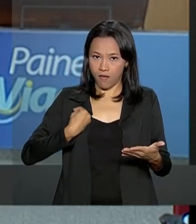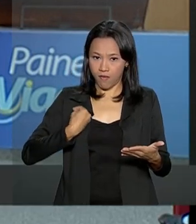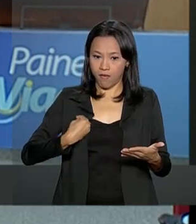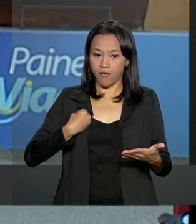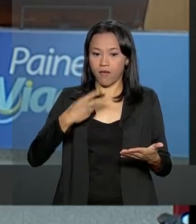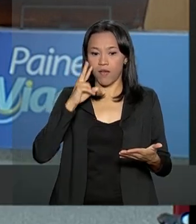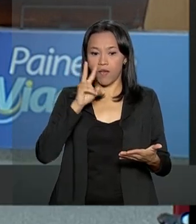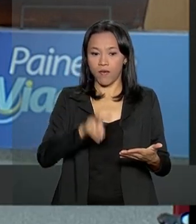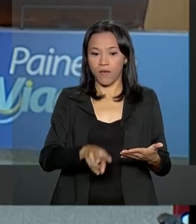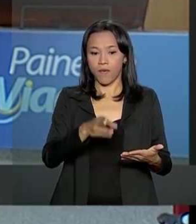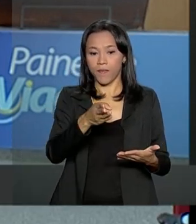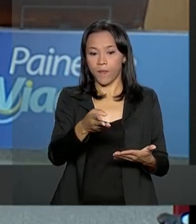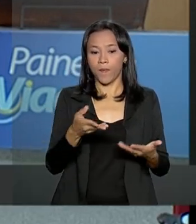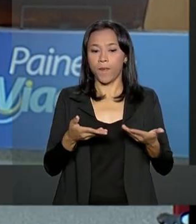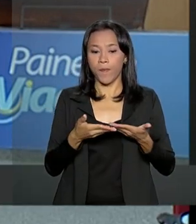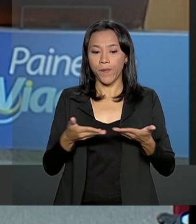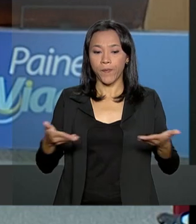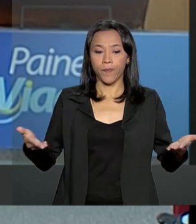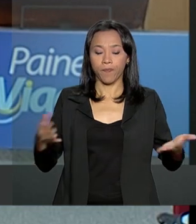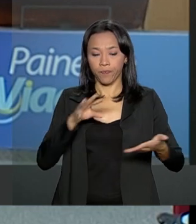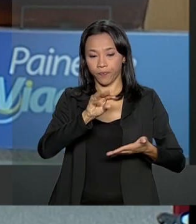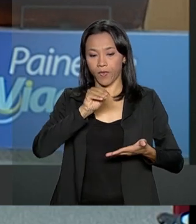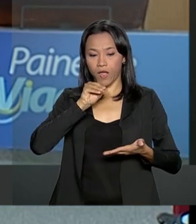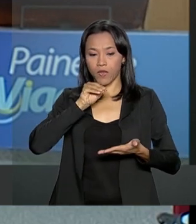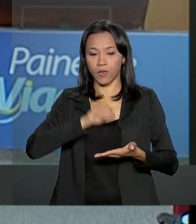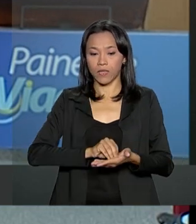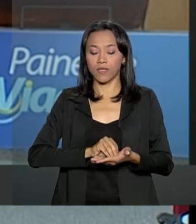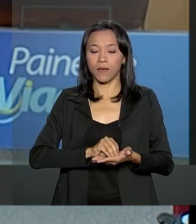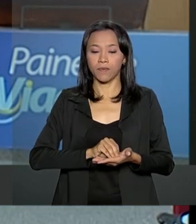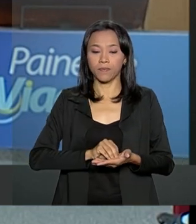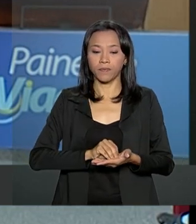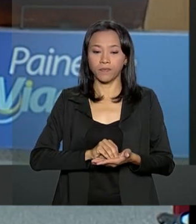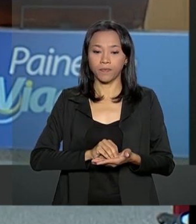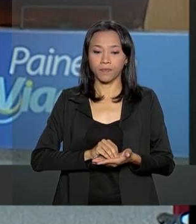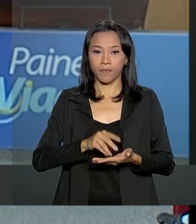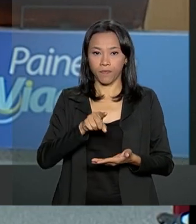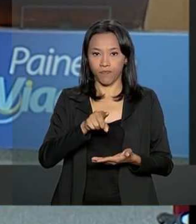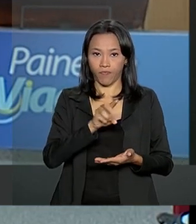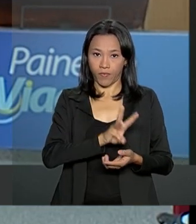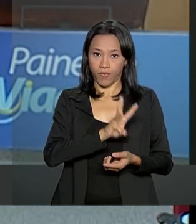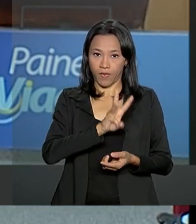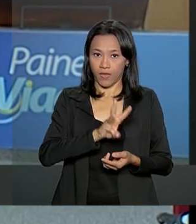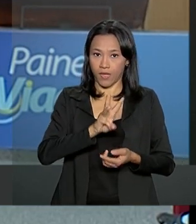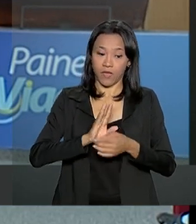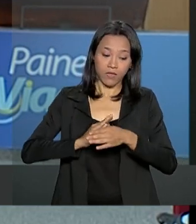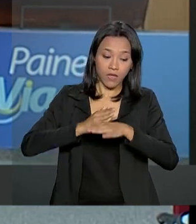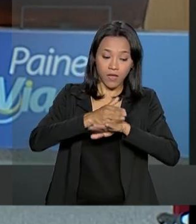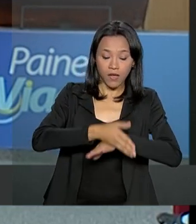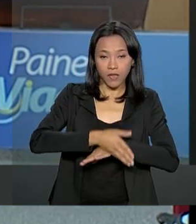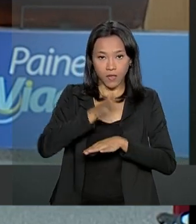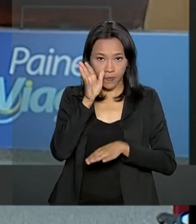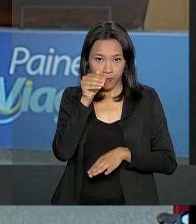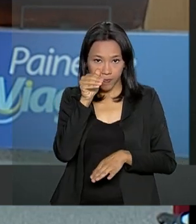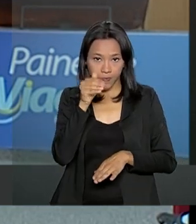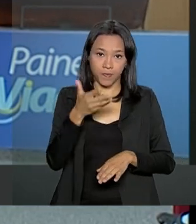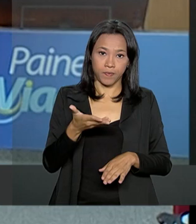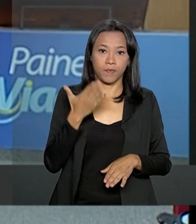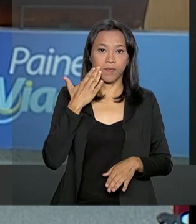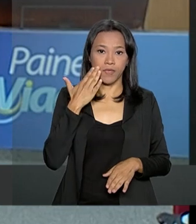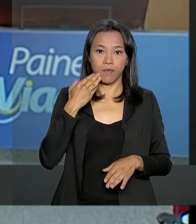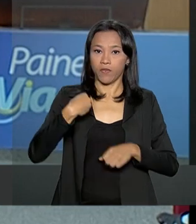agora pra vocês pra quem quiser anotar o endereço e painel de viagens ponto economia ponto